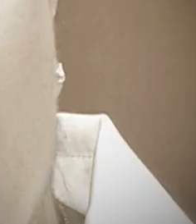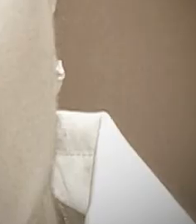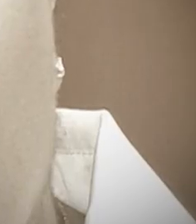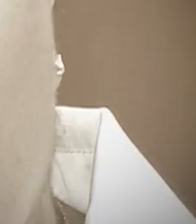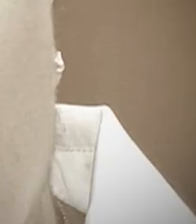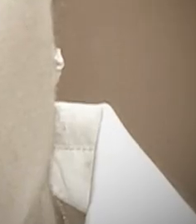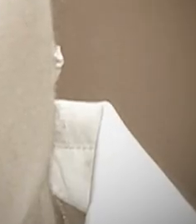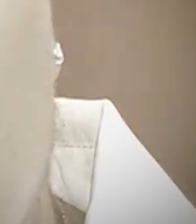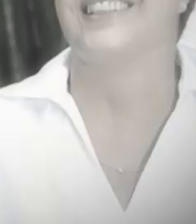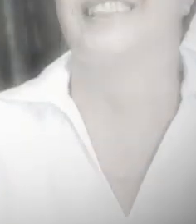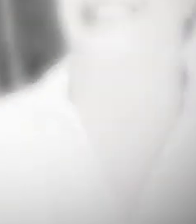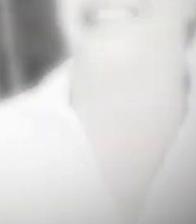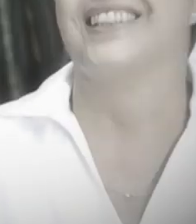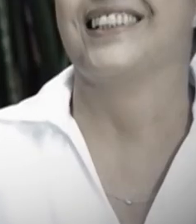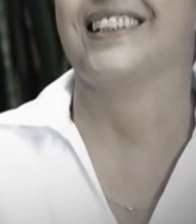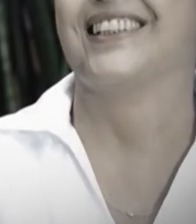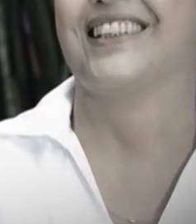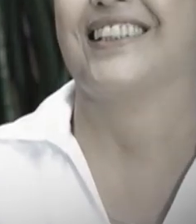o